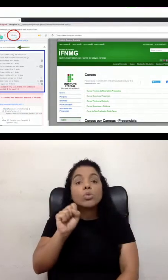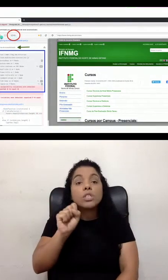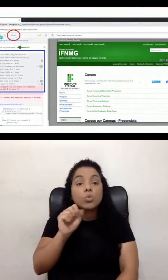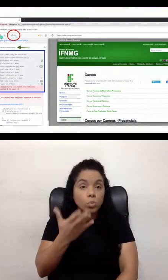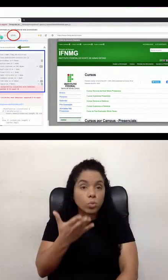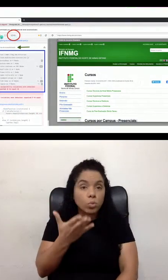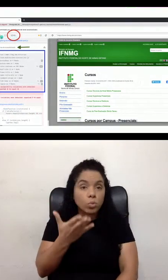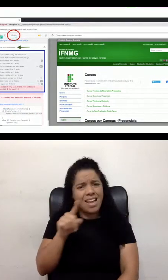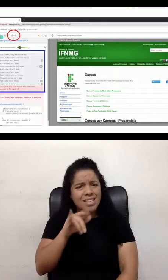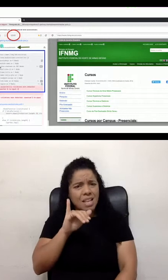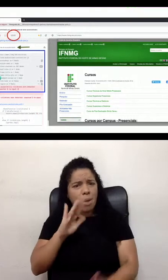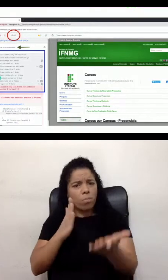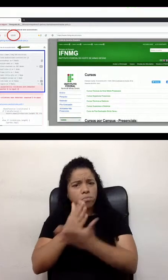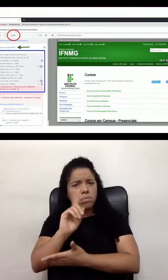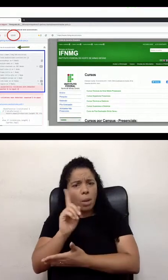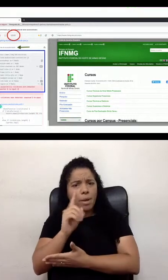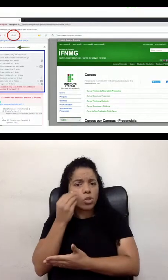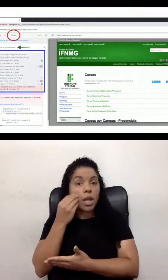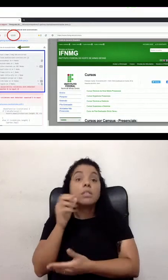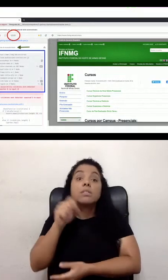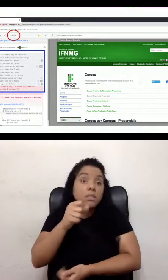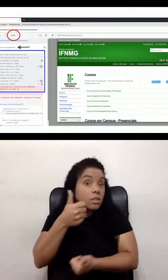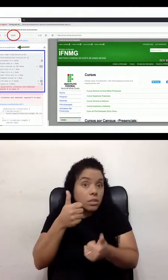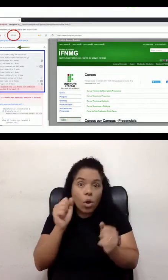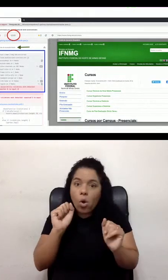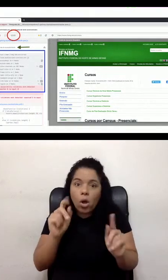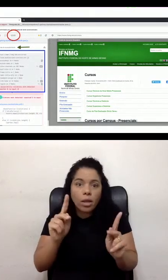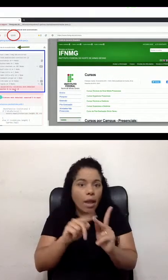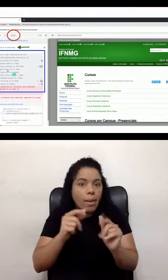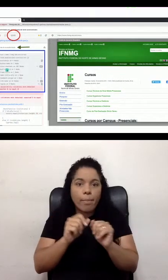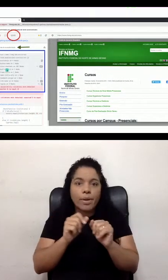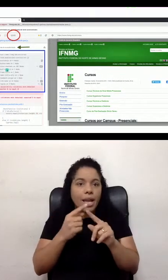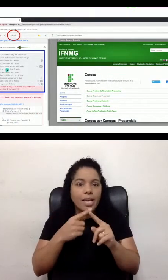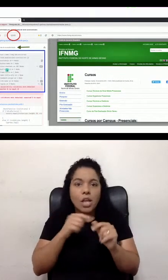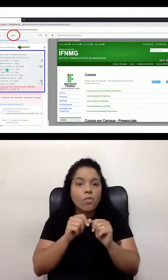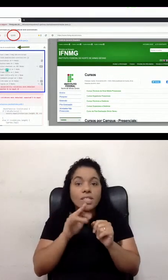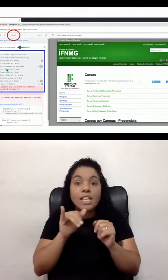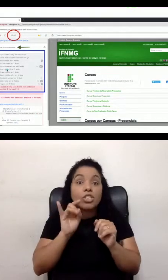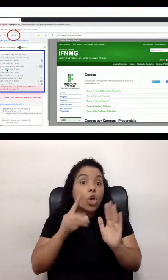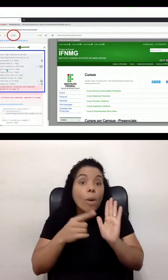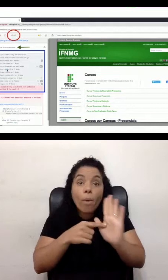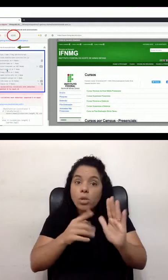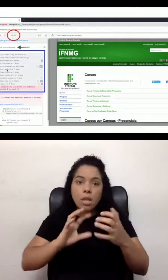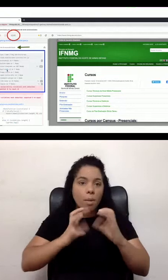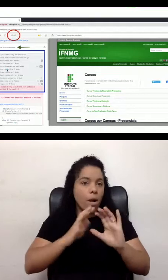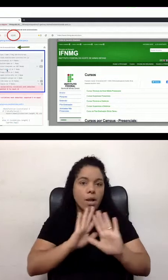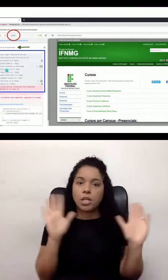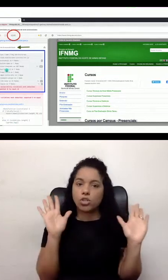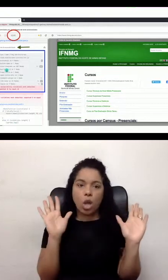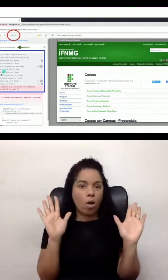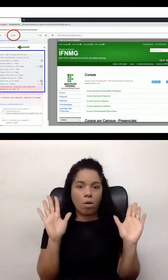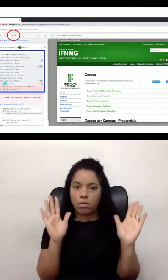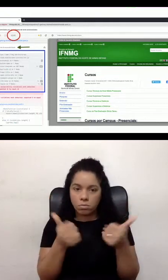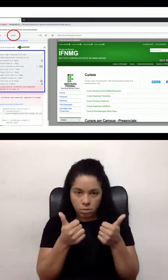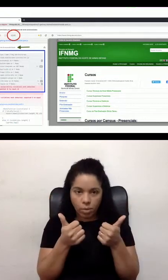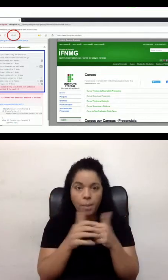seu teste não passou. Sim, porque eu não fiz nenhum assertion, né, gente? Eu tô só mostrando os bugs. Só isso por enquanto,